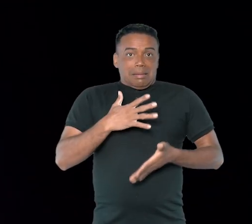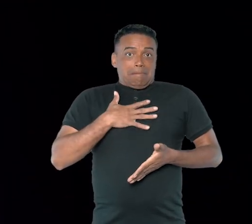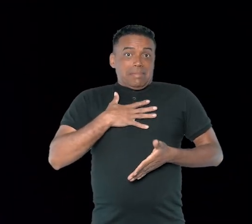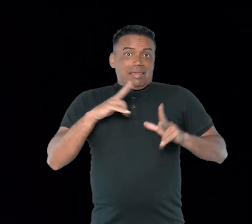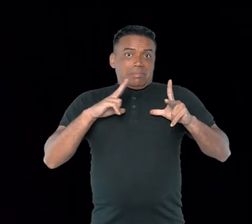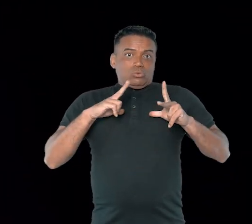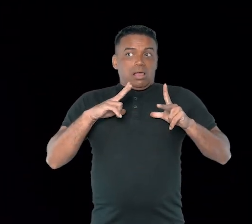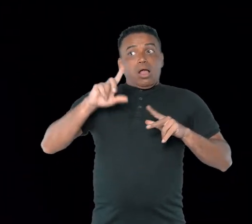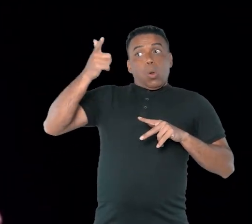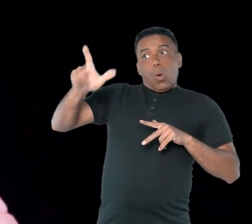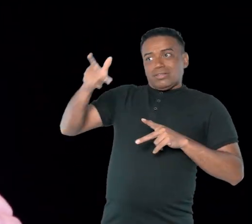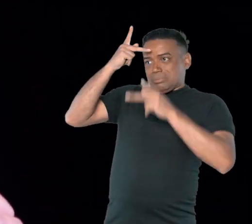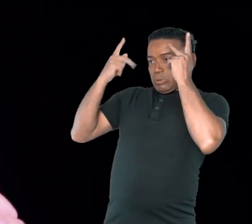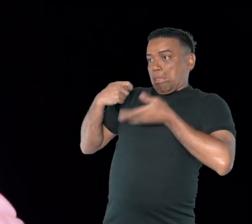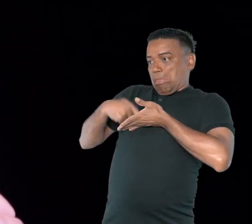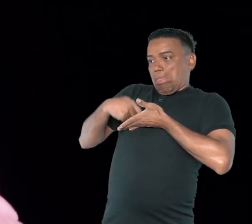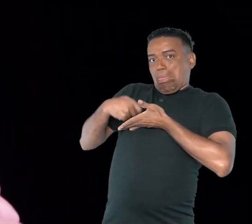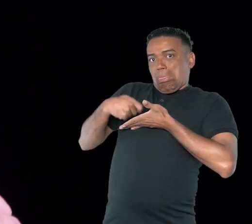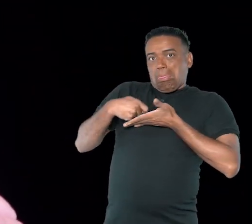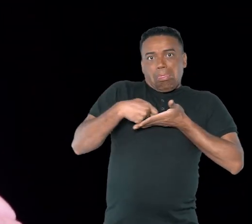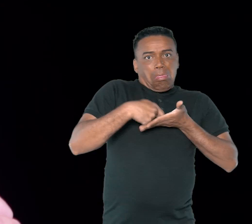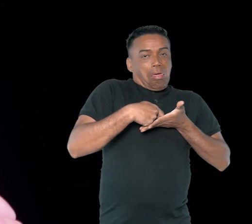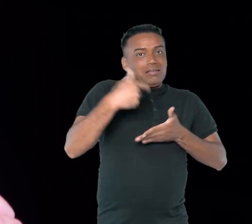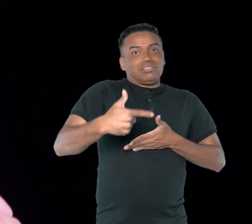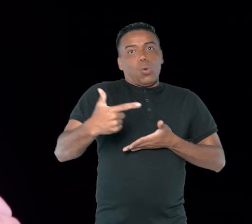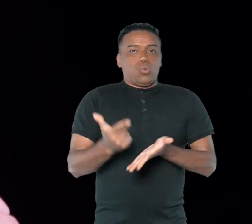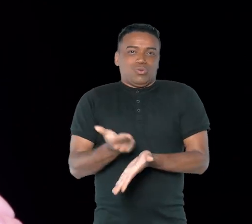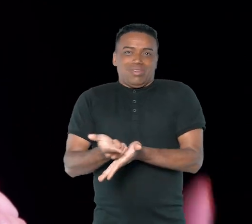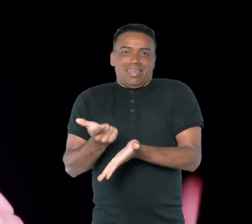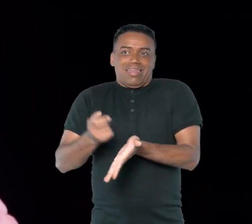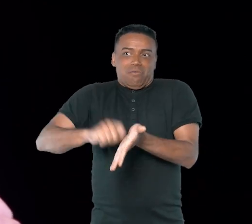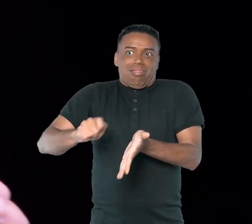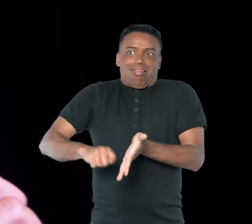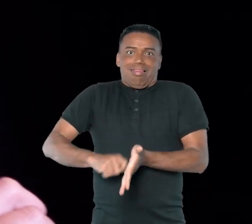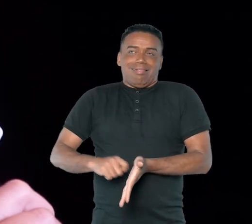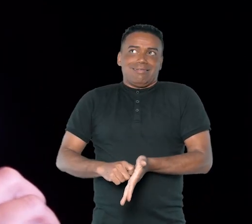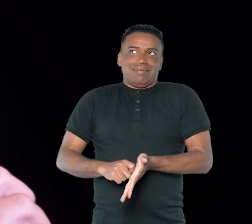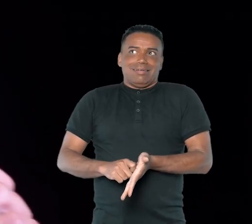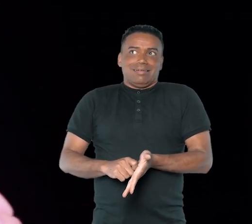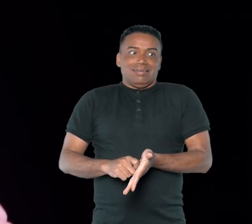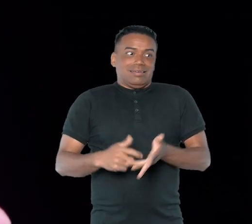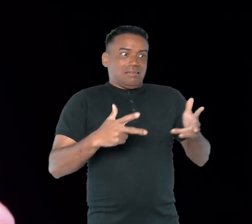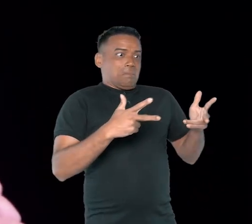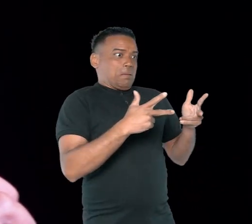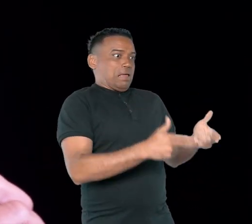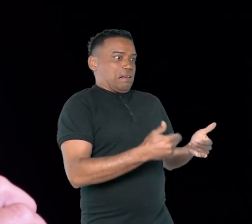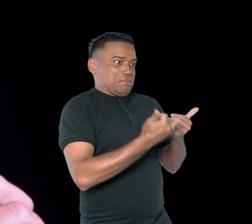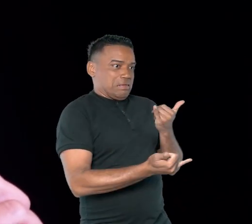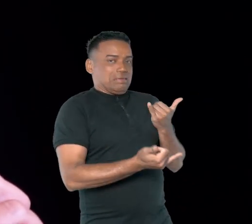de outras pessoas, né? Pelo segundo livro, para que ele fosse assim ou assado,